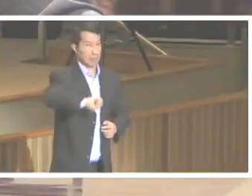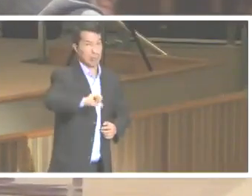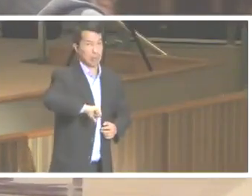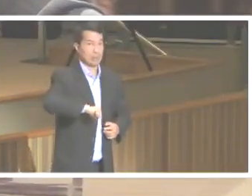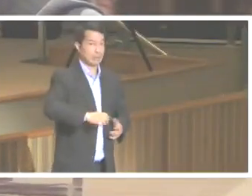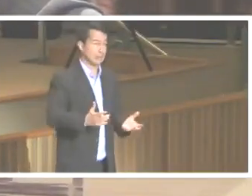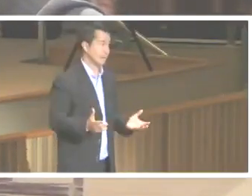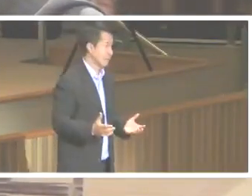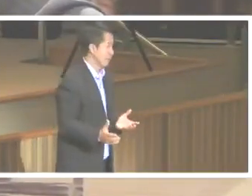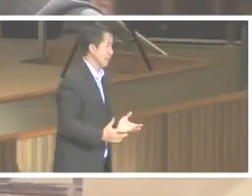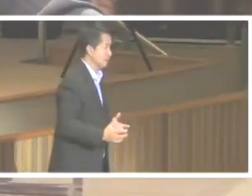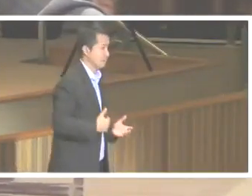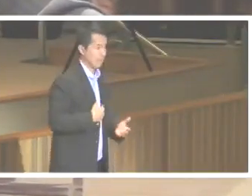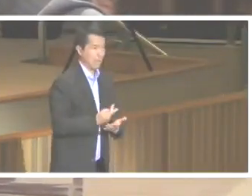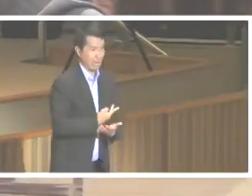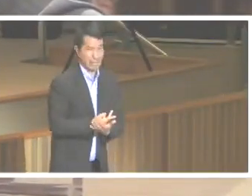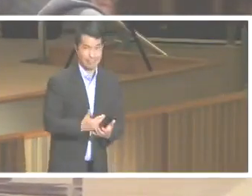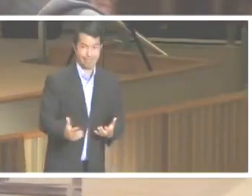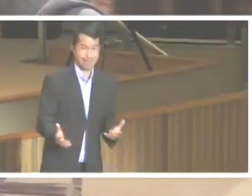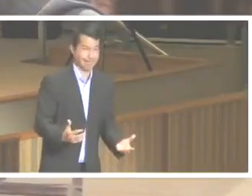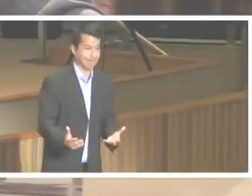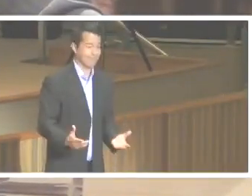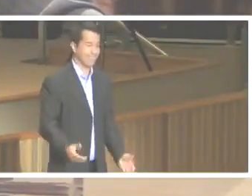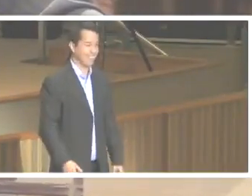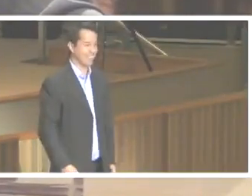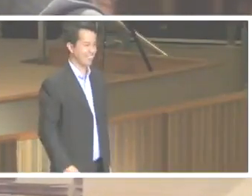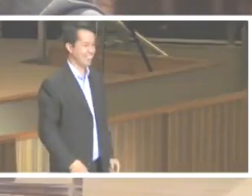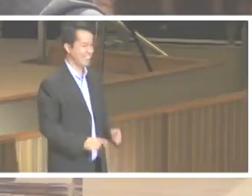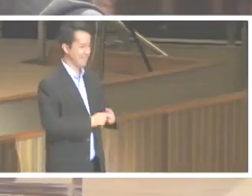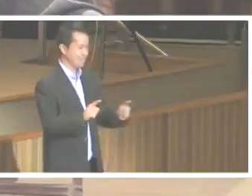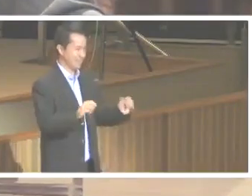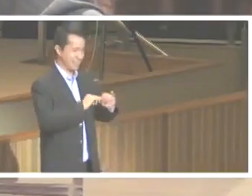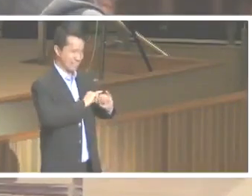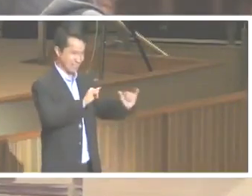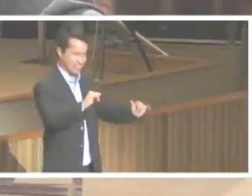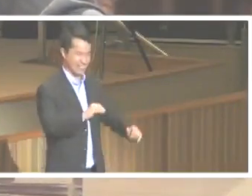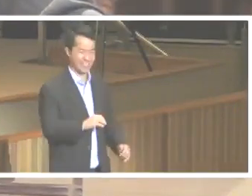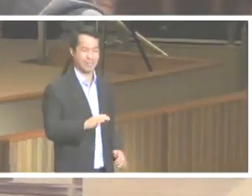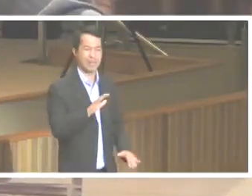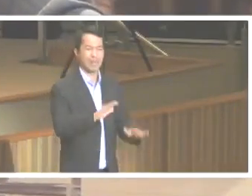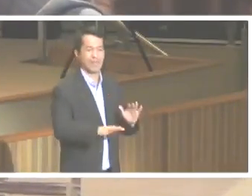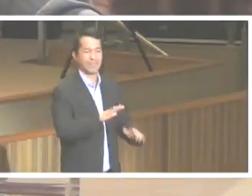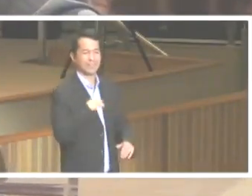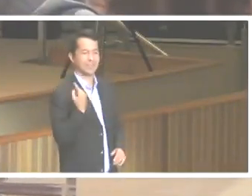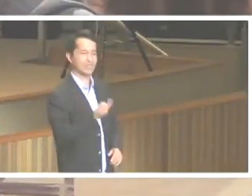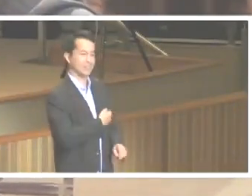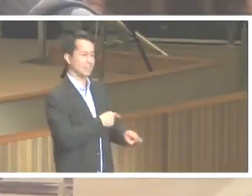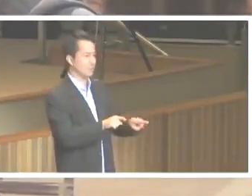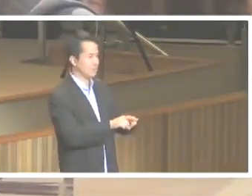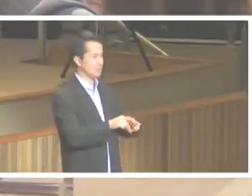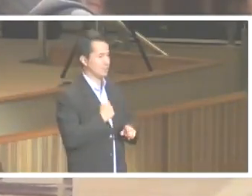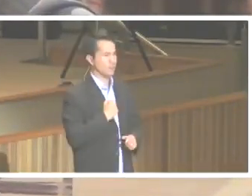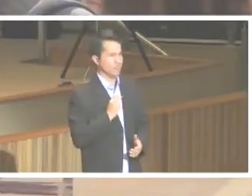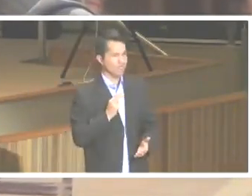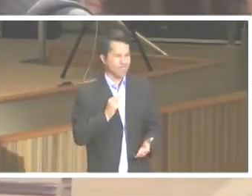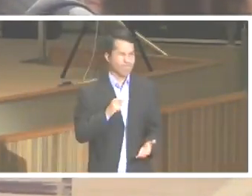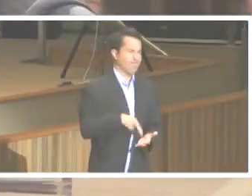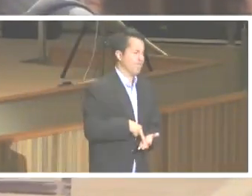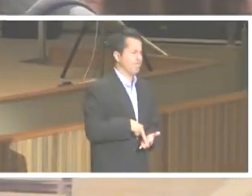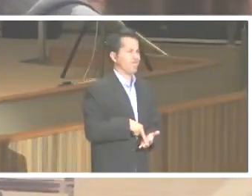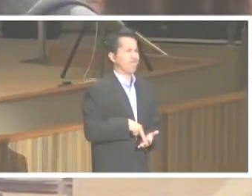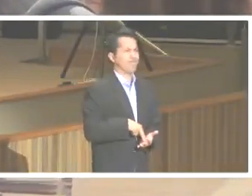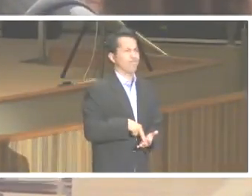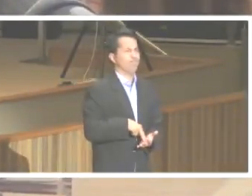vezes quando a gente vive pela fé em se posiciona pela fé é muito mais fácil as pessoas duvidarem do nosso